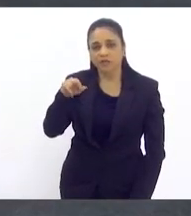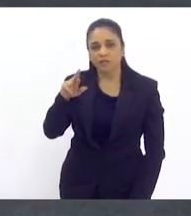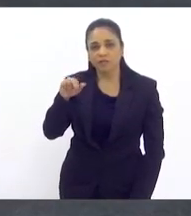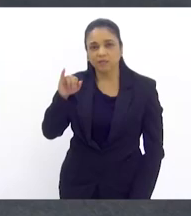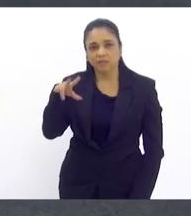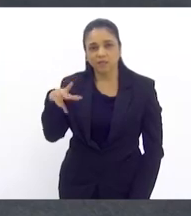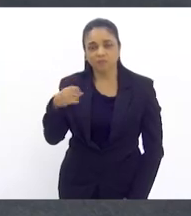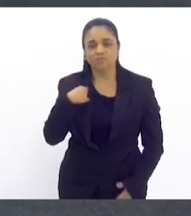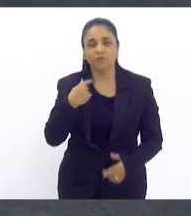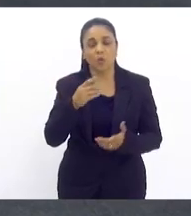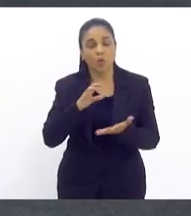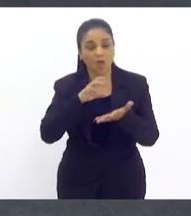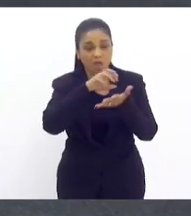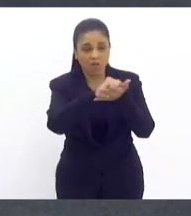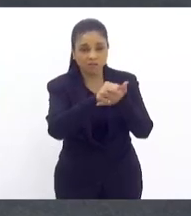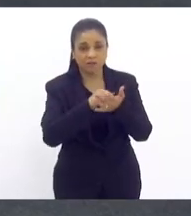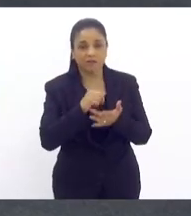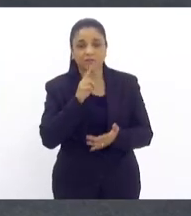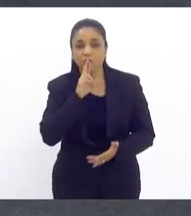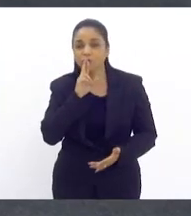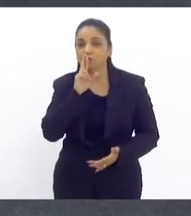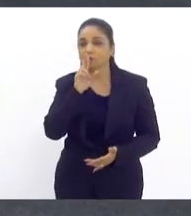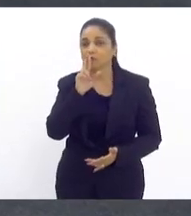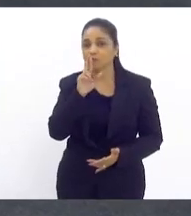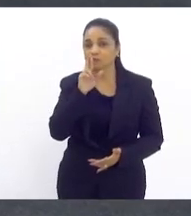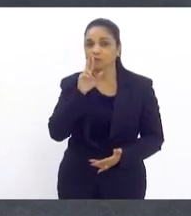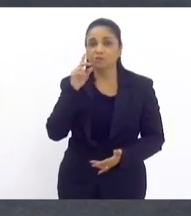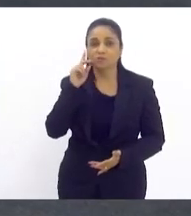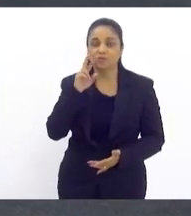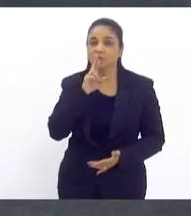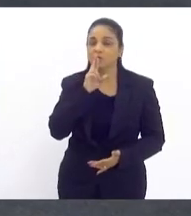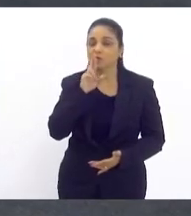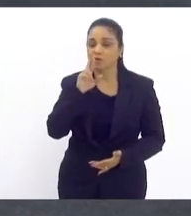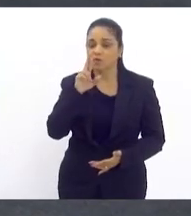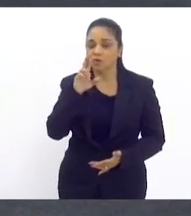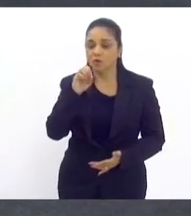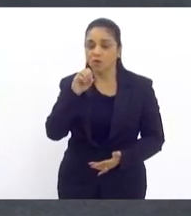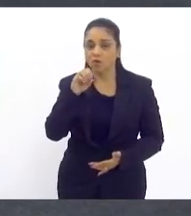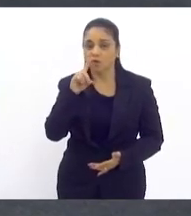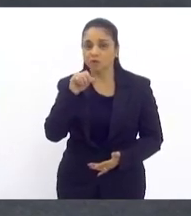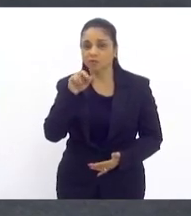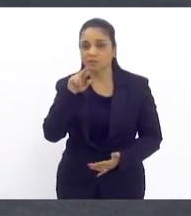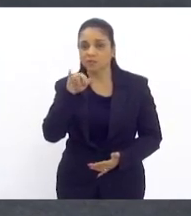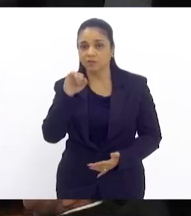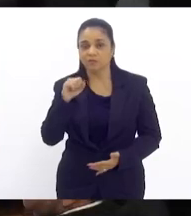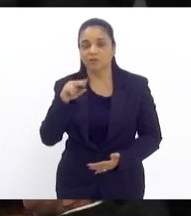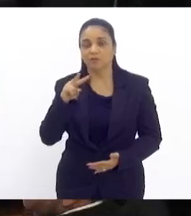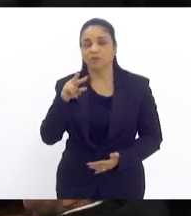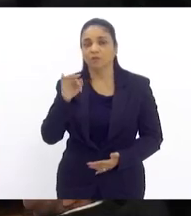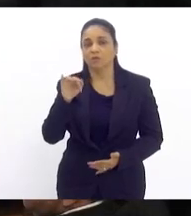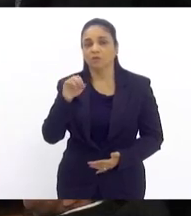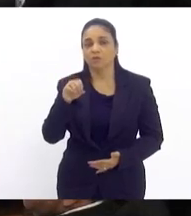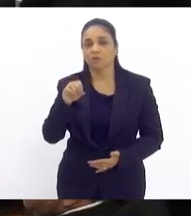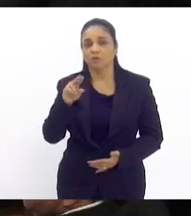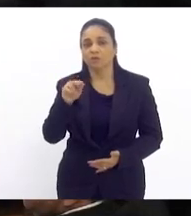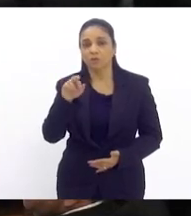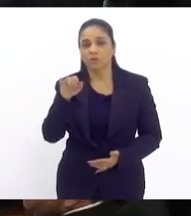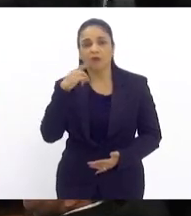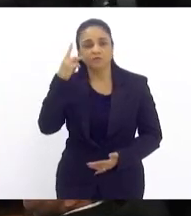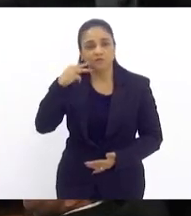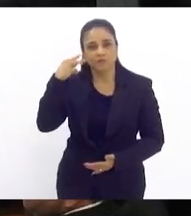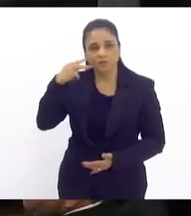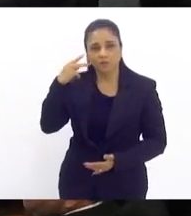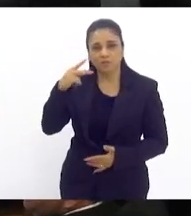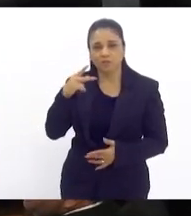nosso amigo vereador Dr Rodrigo Furtado na minha querida irmã da cidade de Volta Redonda seja muito bem-vindo